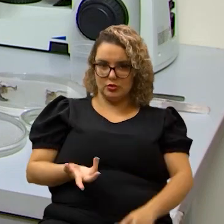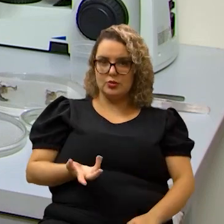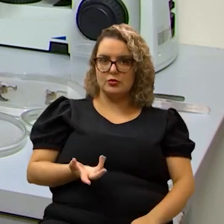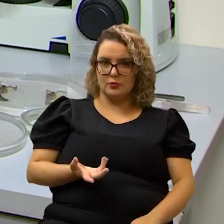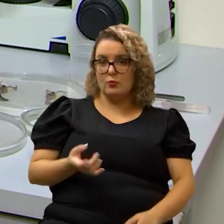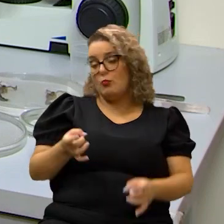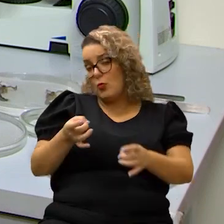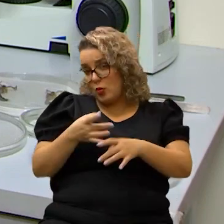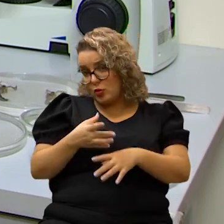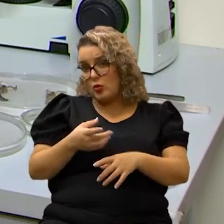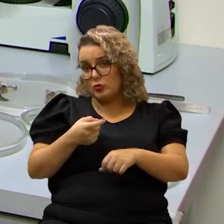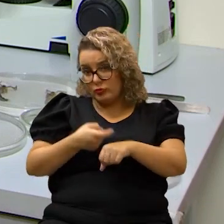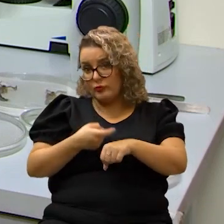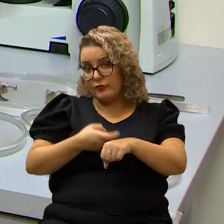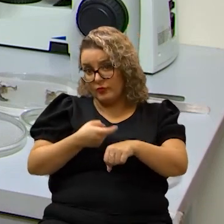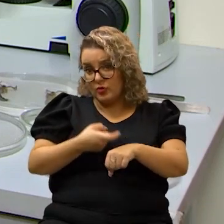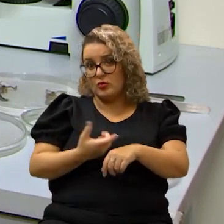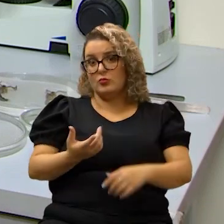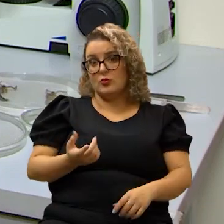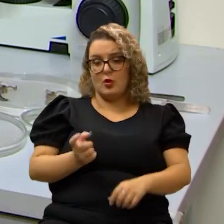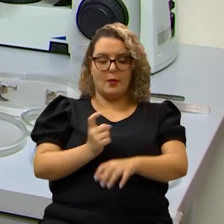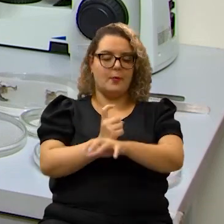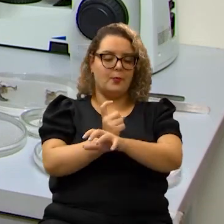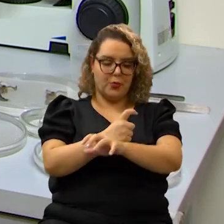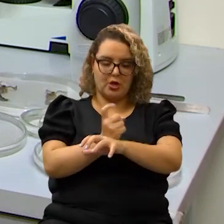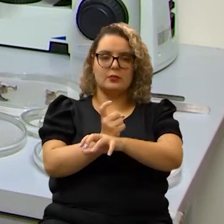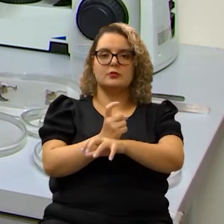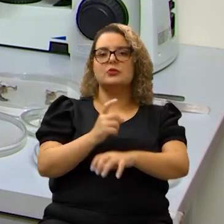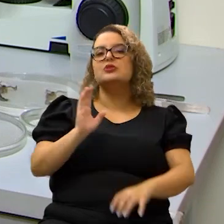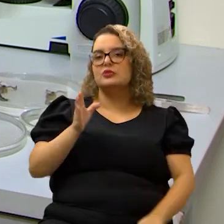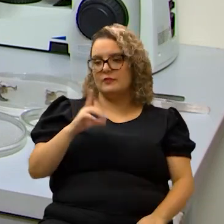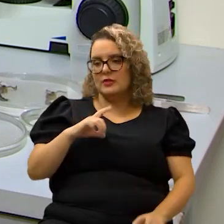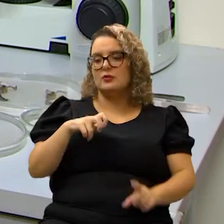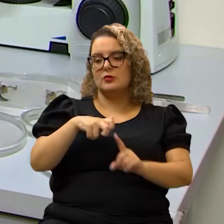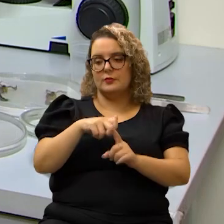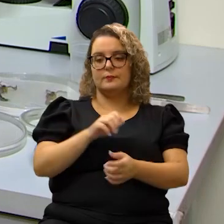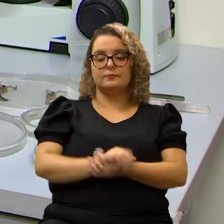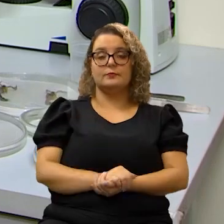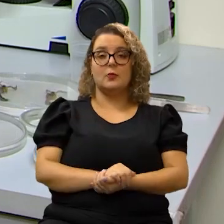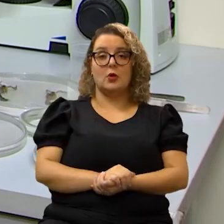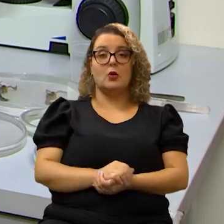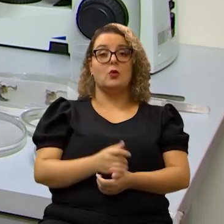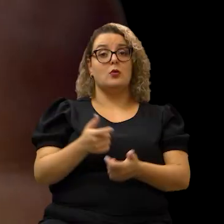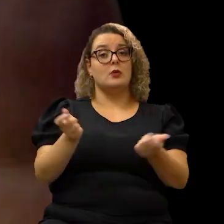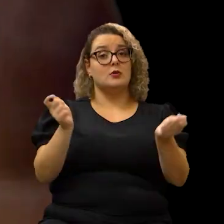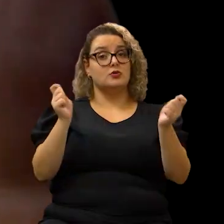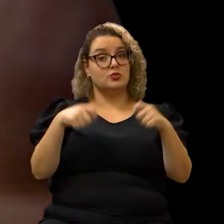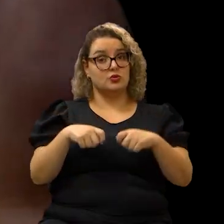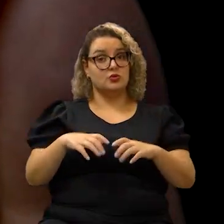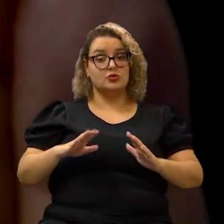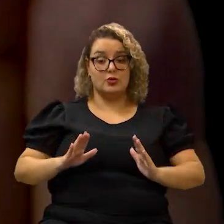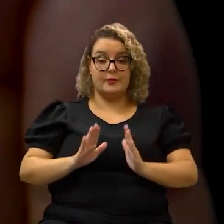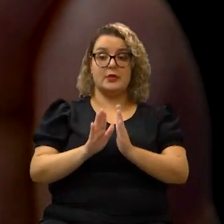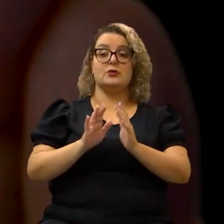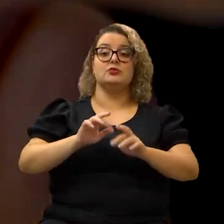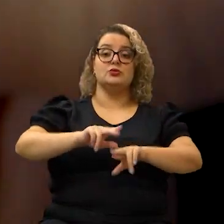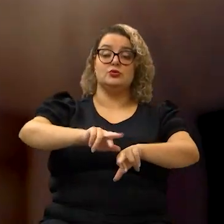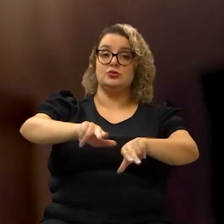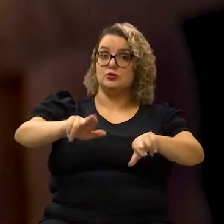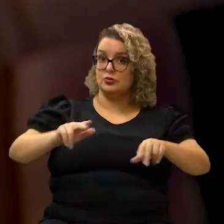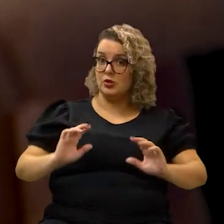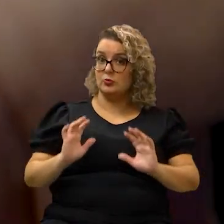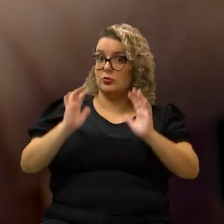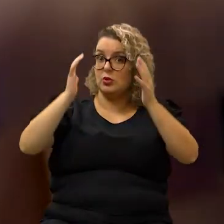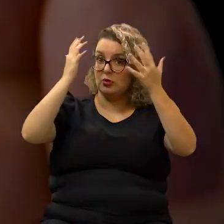já estando rígido o suficiente para picar, ele já vai causar o acidente. Com grande capacidade